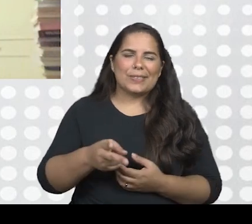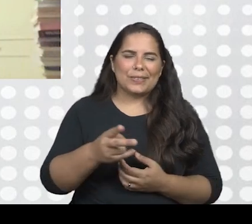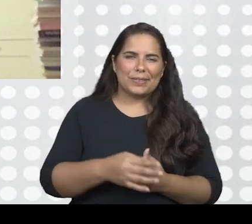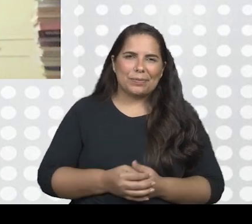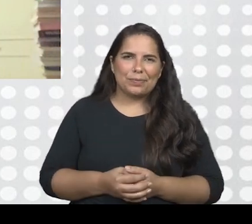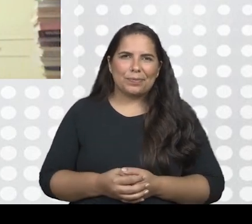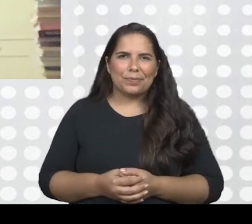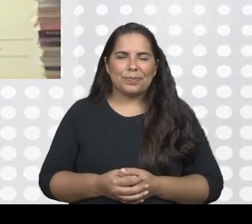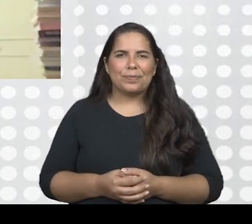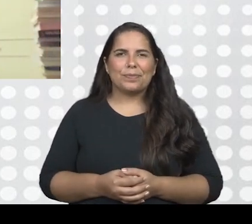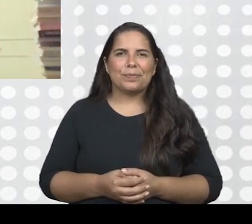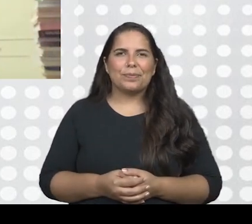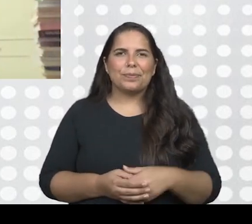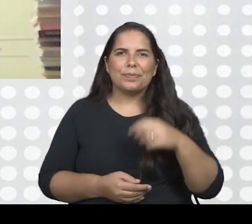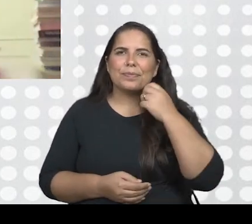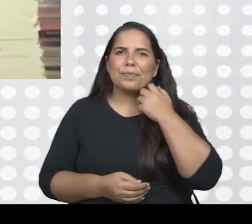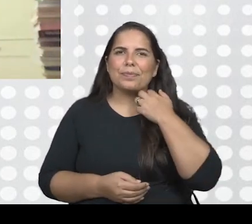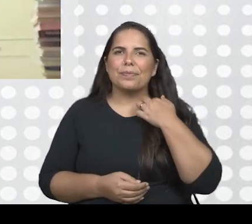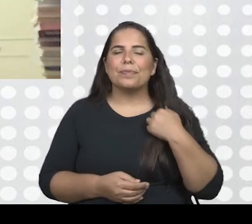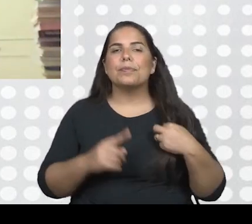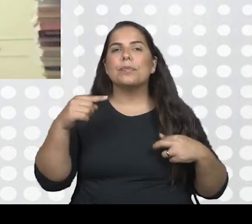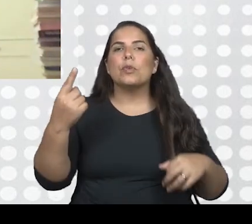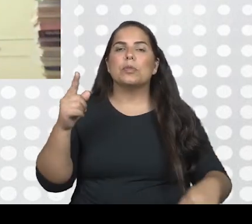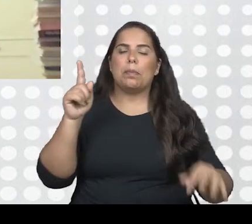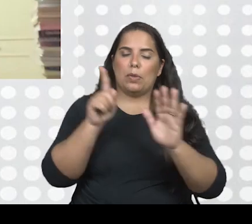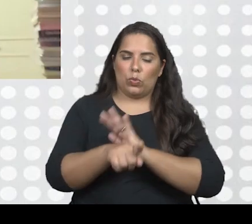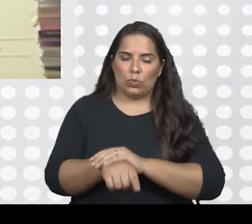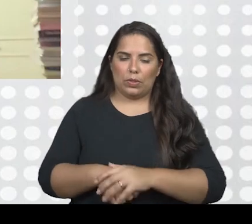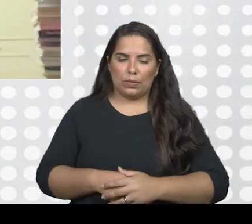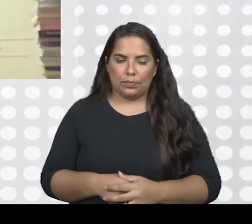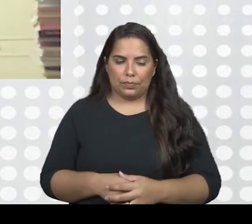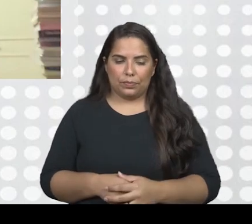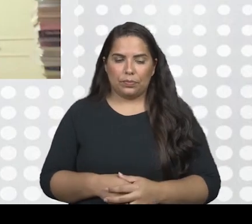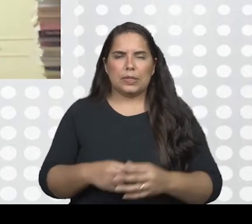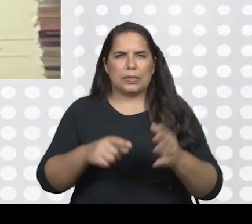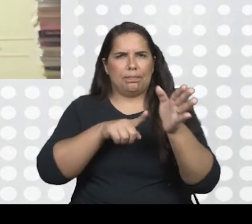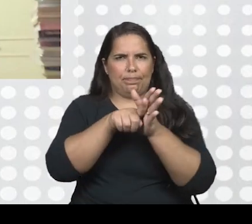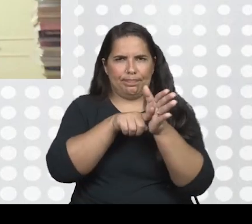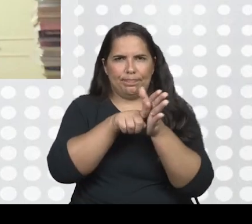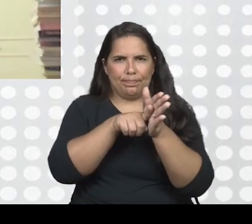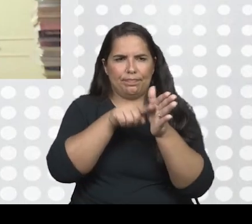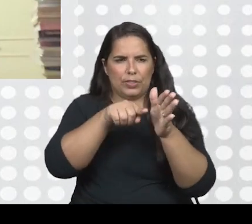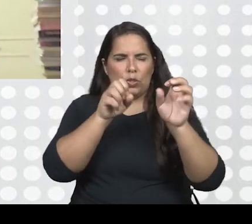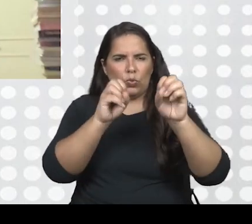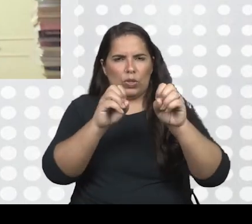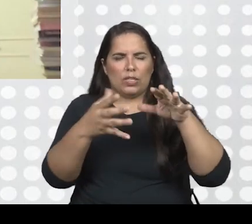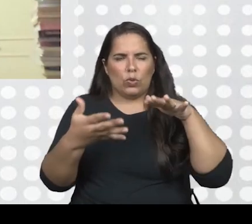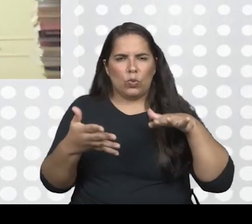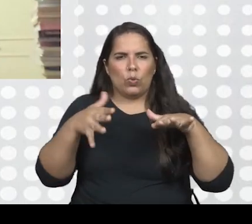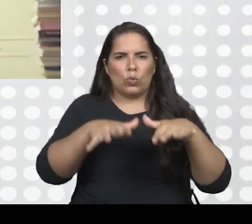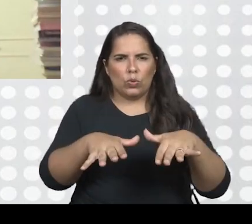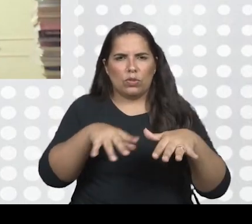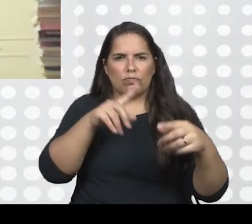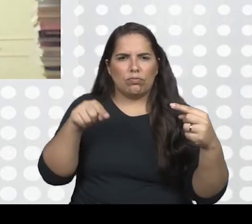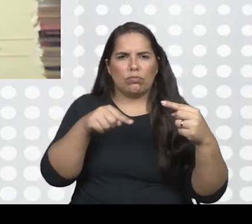sigamos. A próxima pergunta é a seguinte: a partir da pesquisa Educação Inclusiva